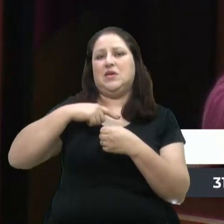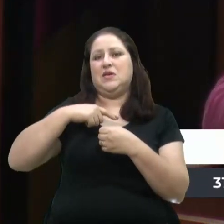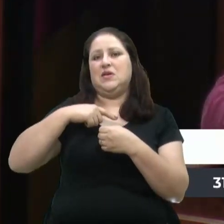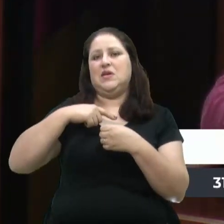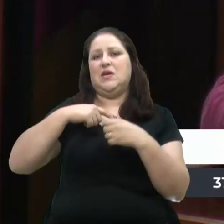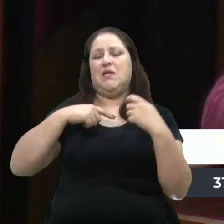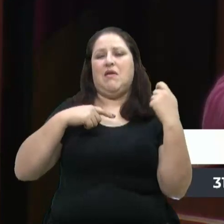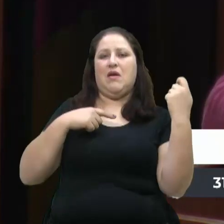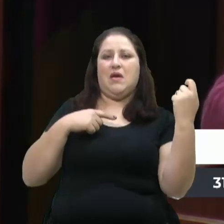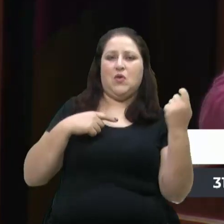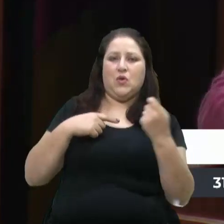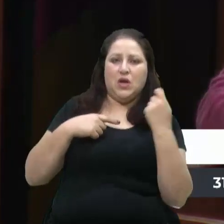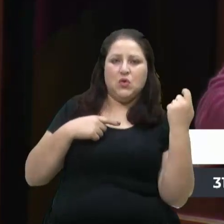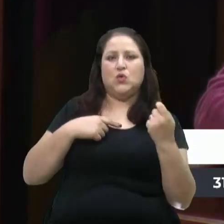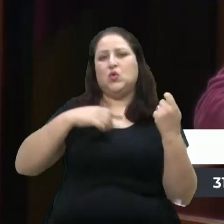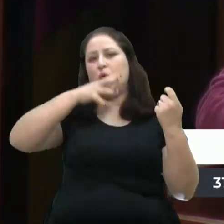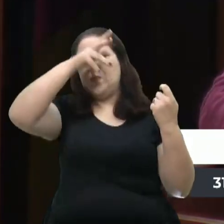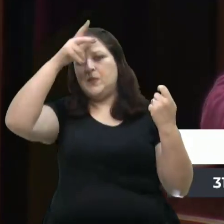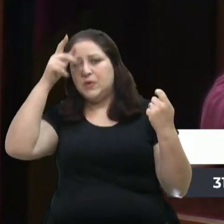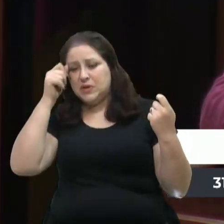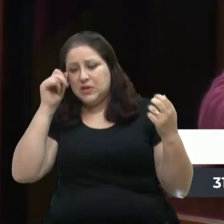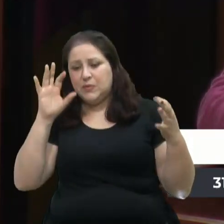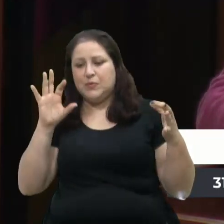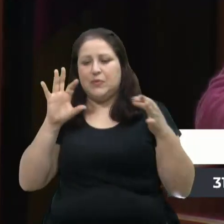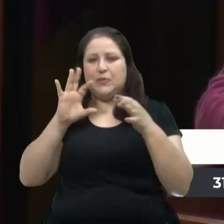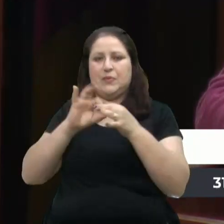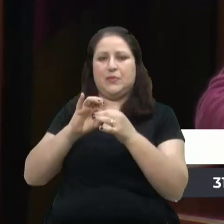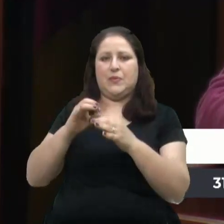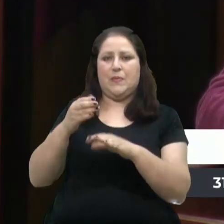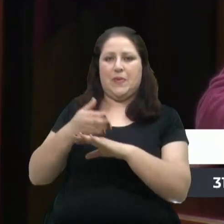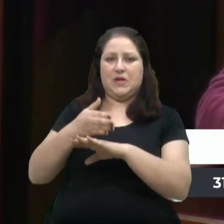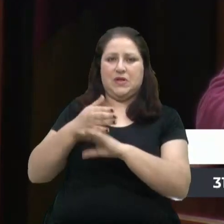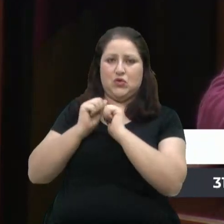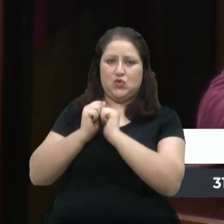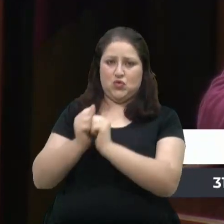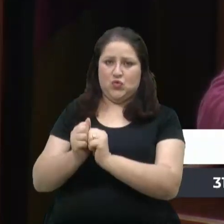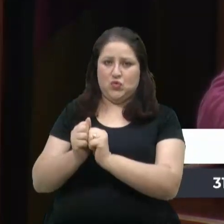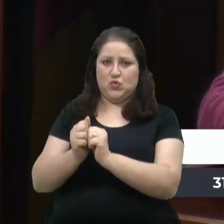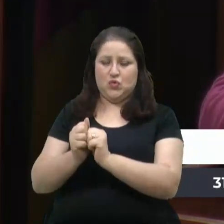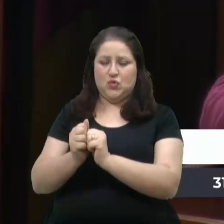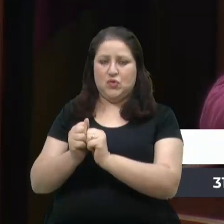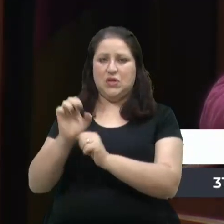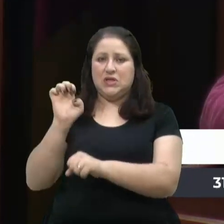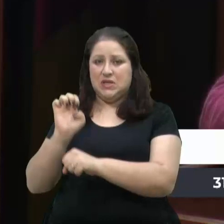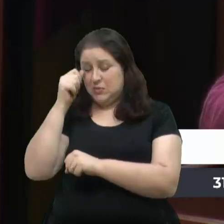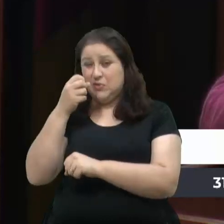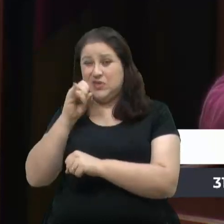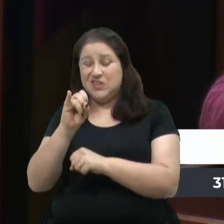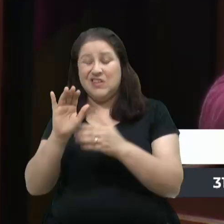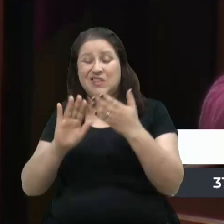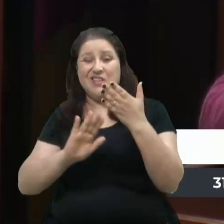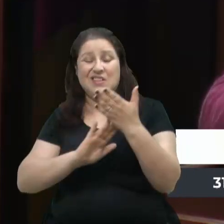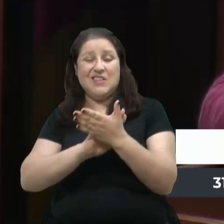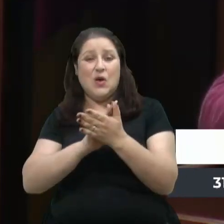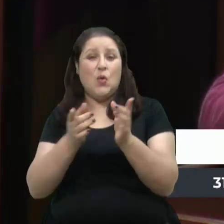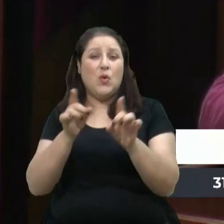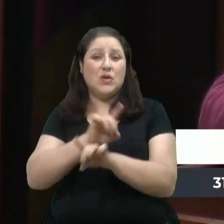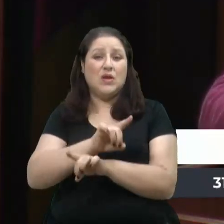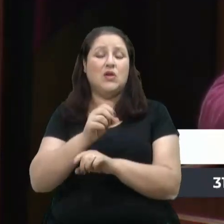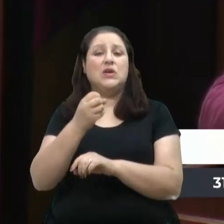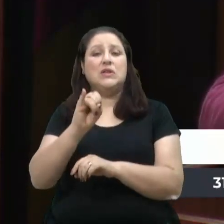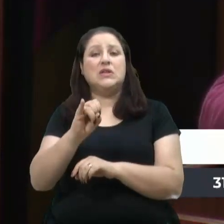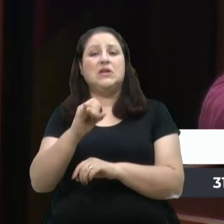Federados estado e município porque do contrário se a educação está